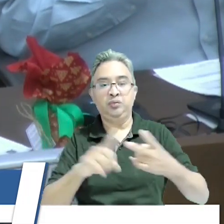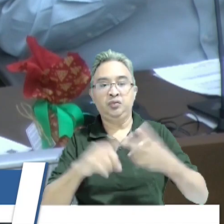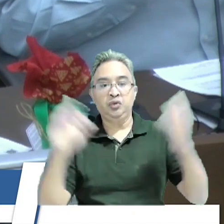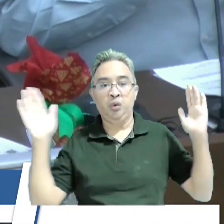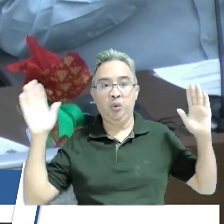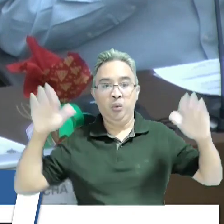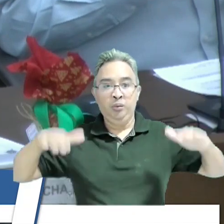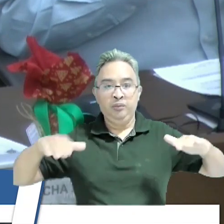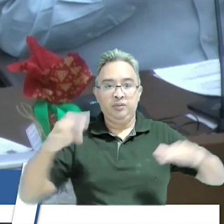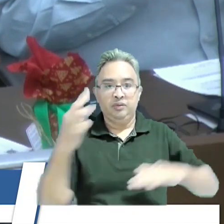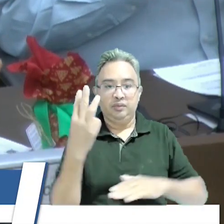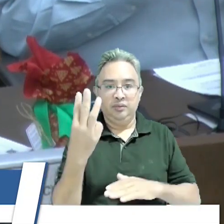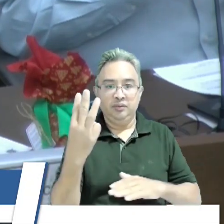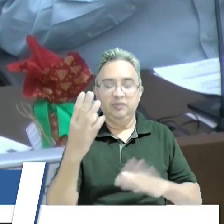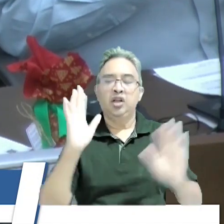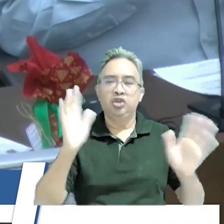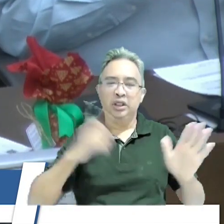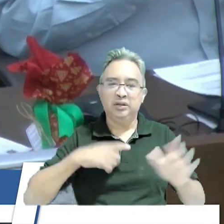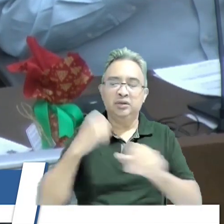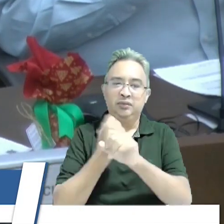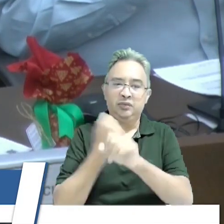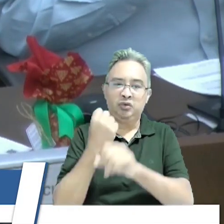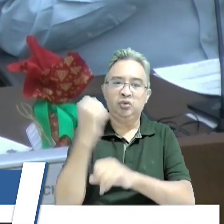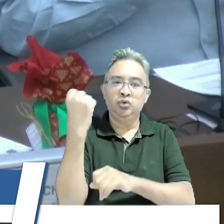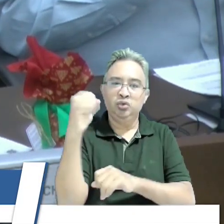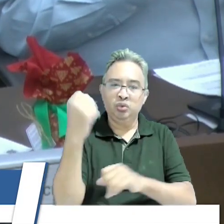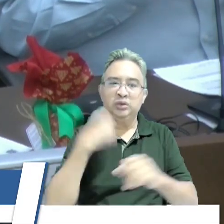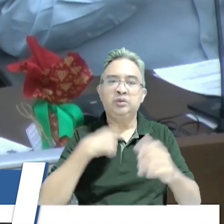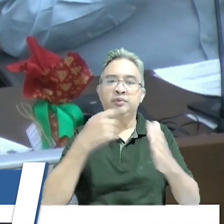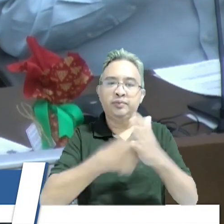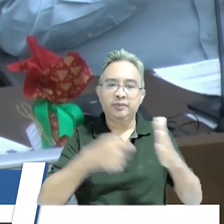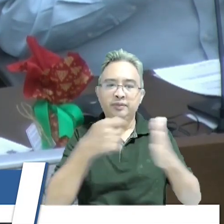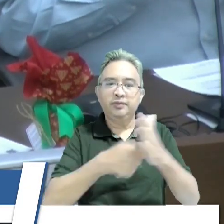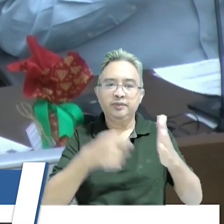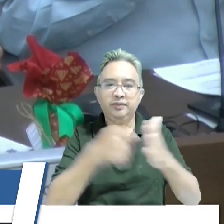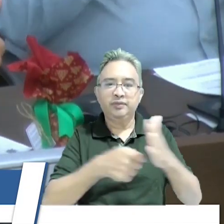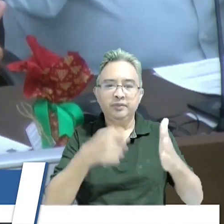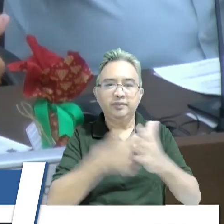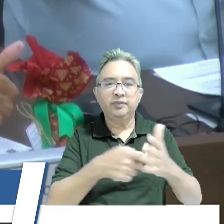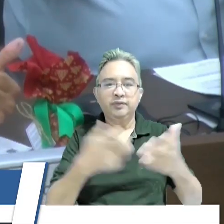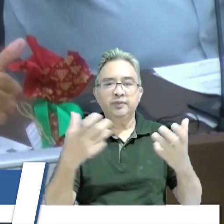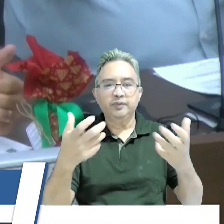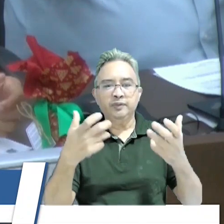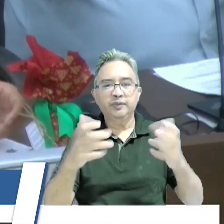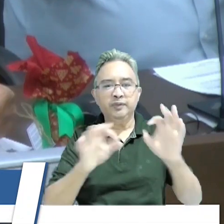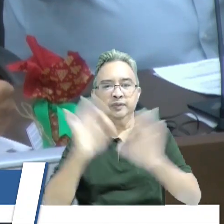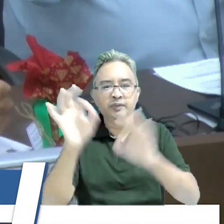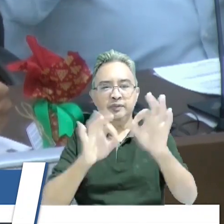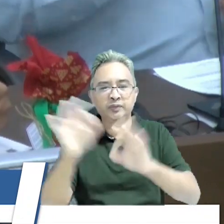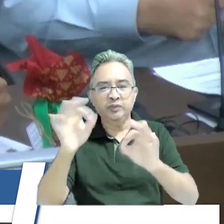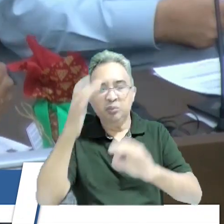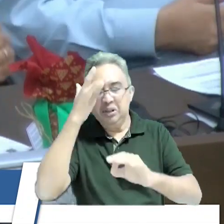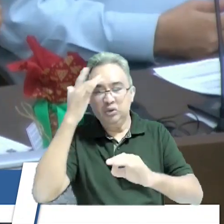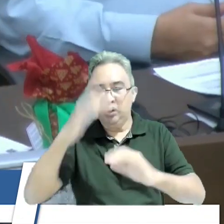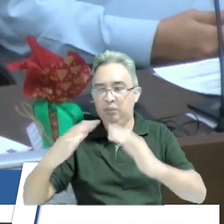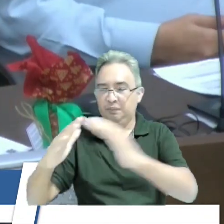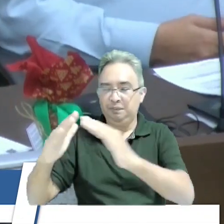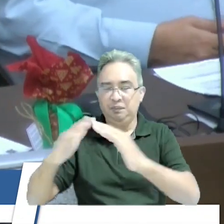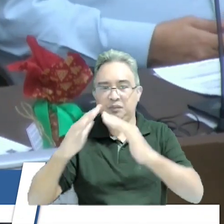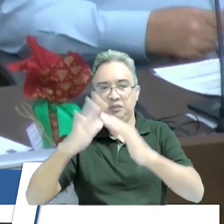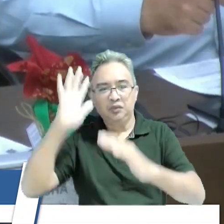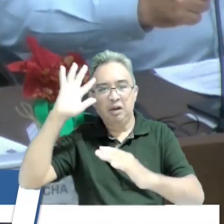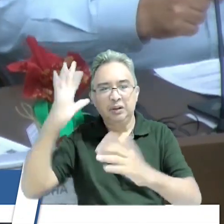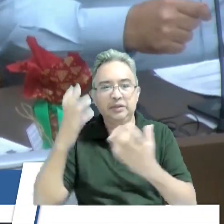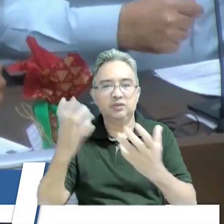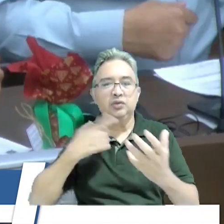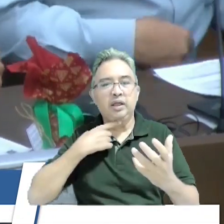que eu venho brigando para realizar esses sonhos dos moradores. No meu primeiro mandato, o